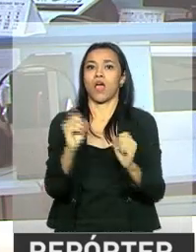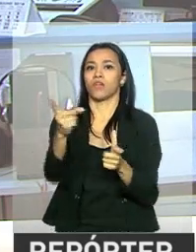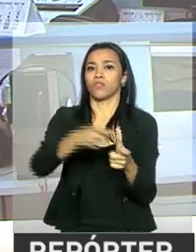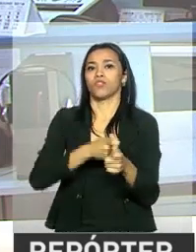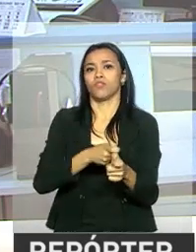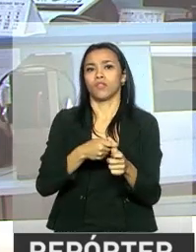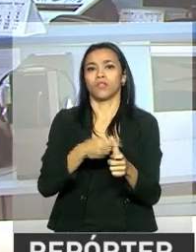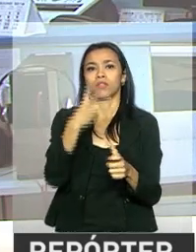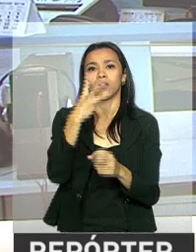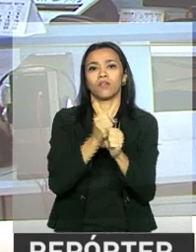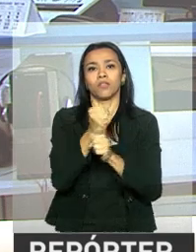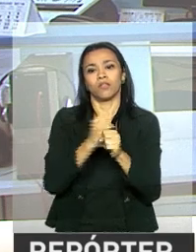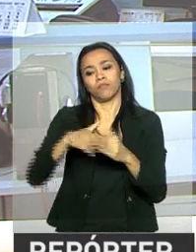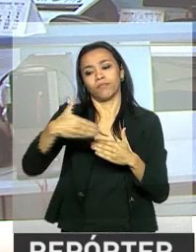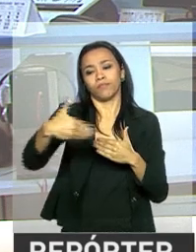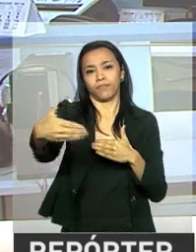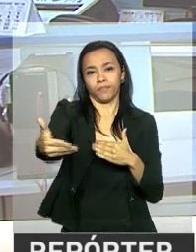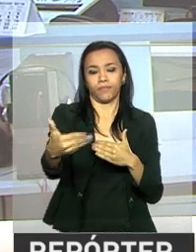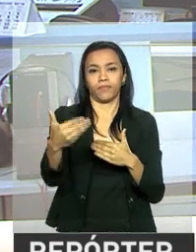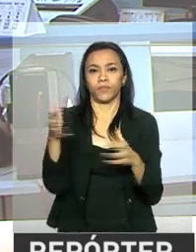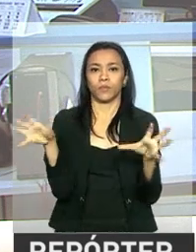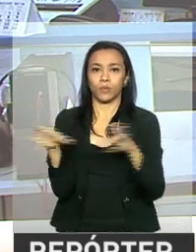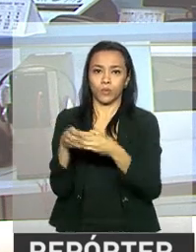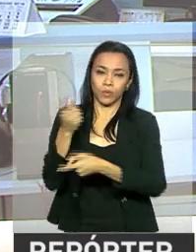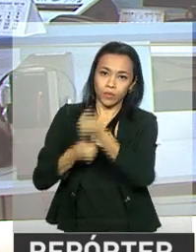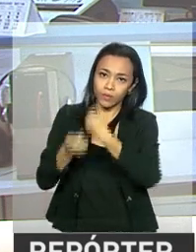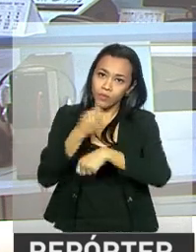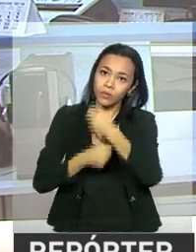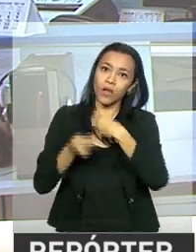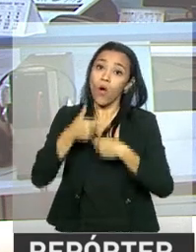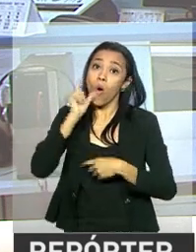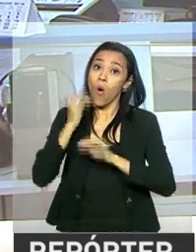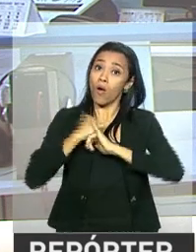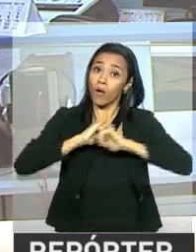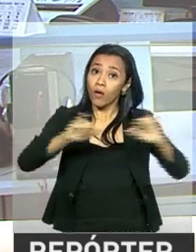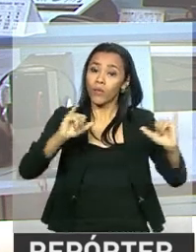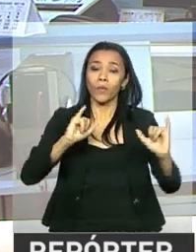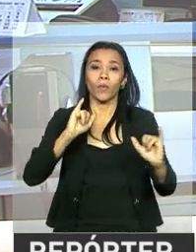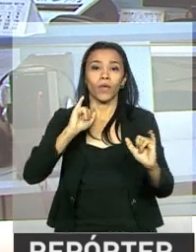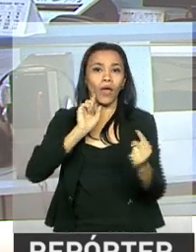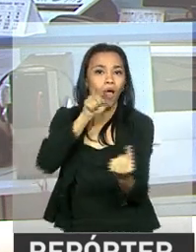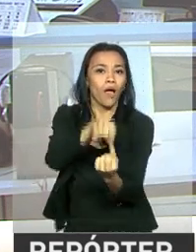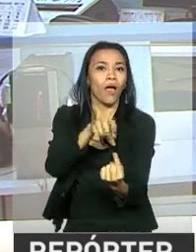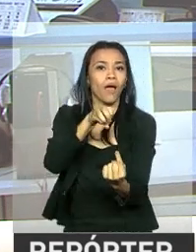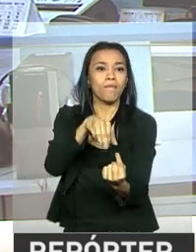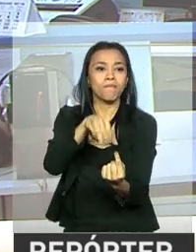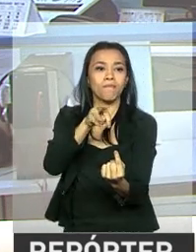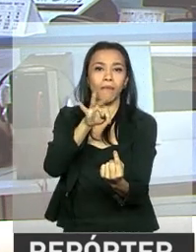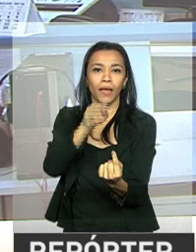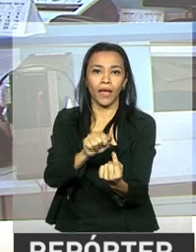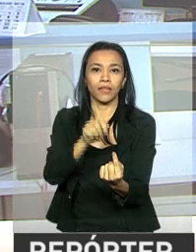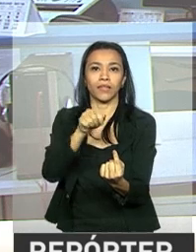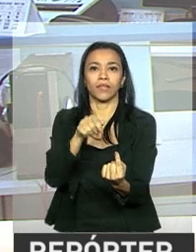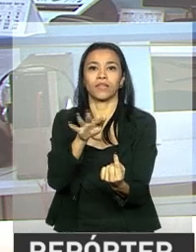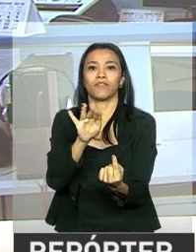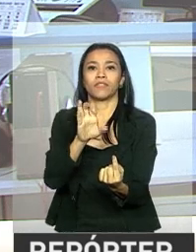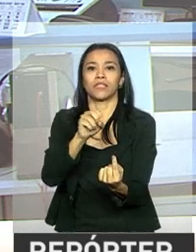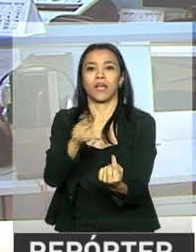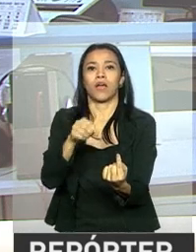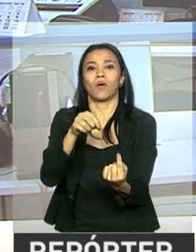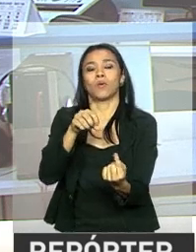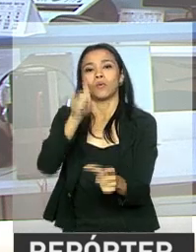3 anos a equipe Econômica anunciou ontem a meta fiscal com déficit de R 139 bilhões